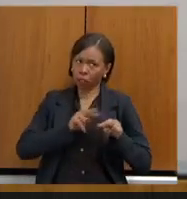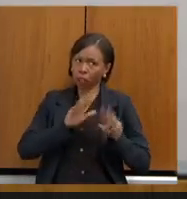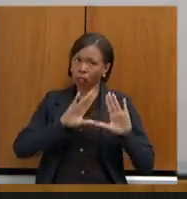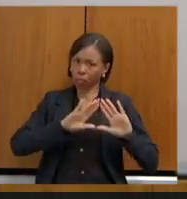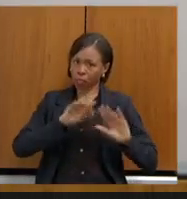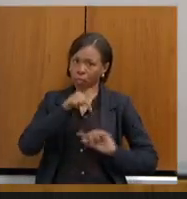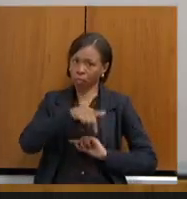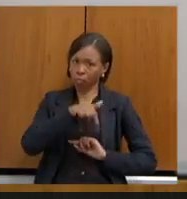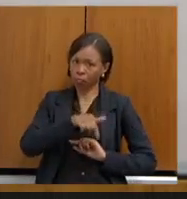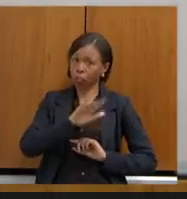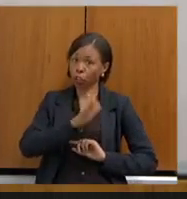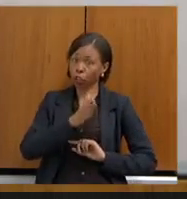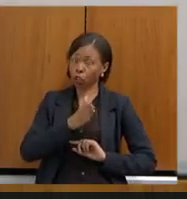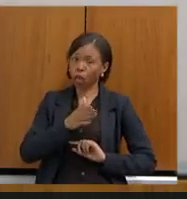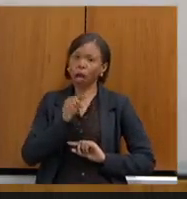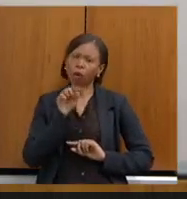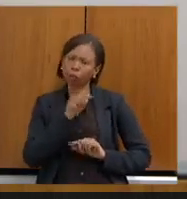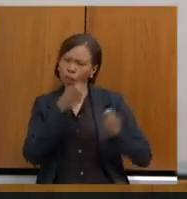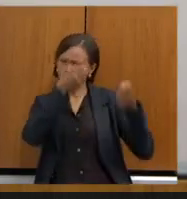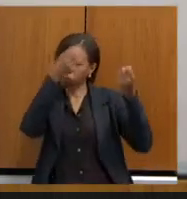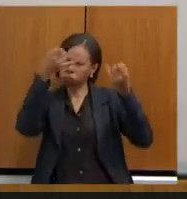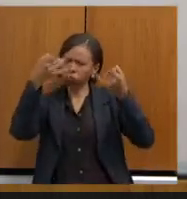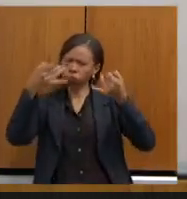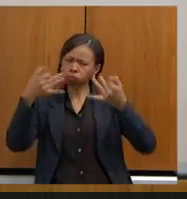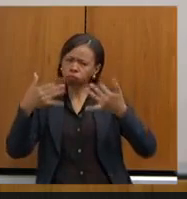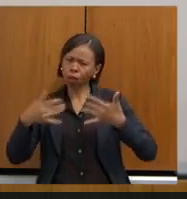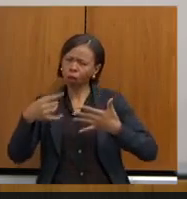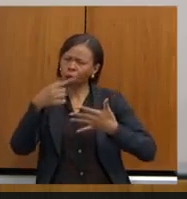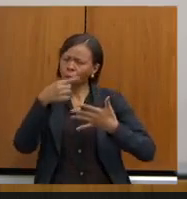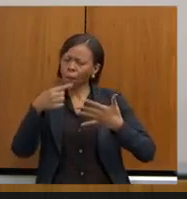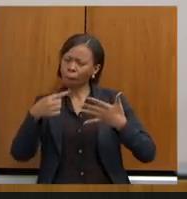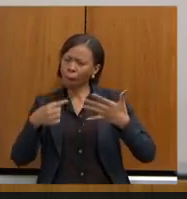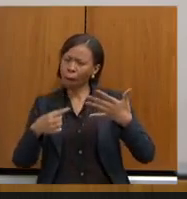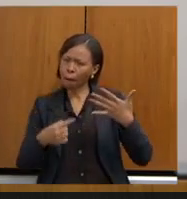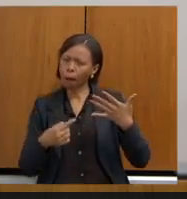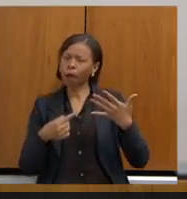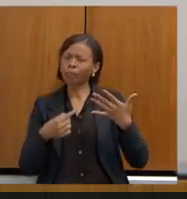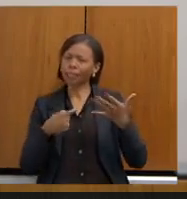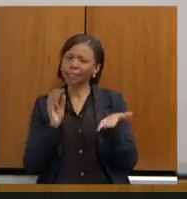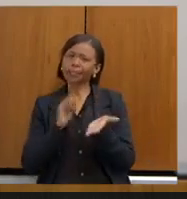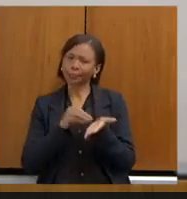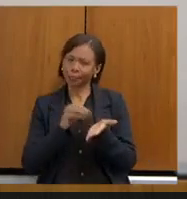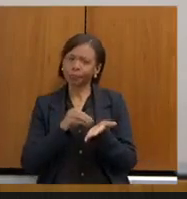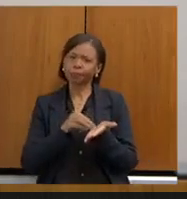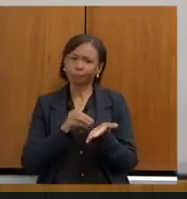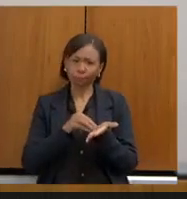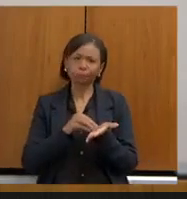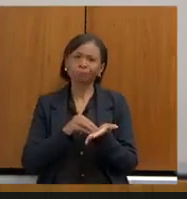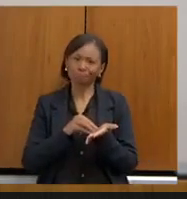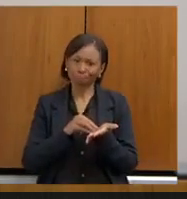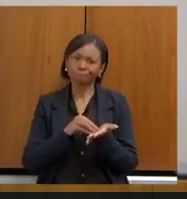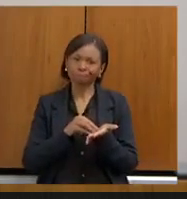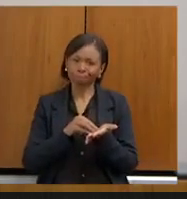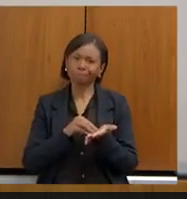a clareza do Senhor com os dados em relação à falta a